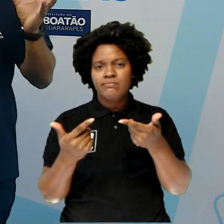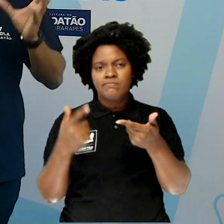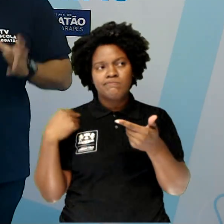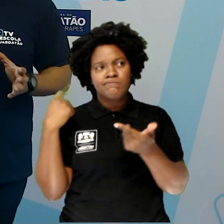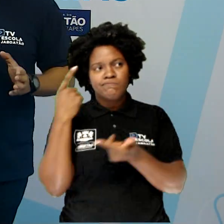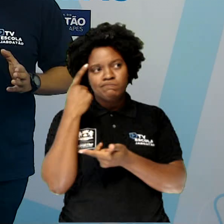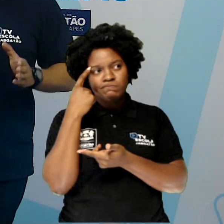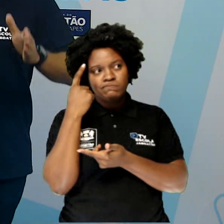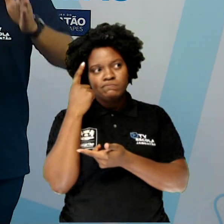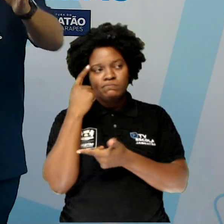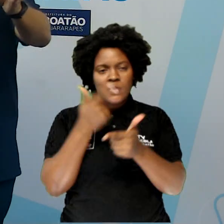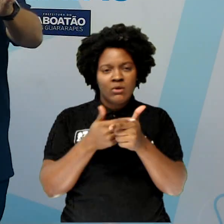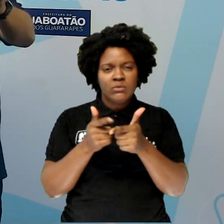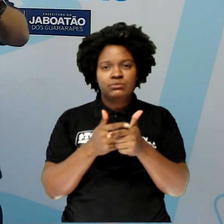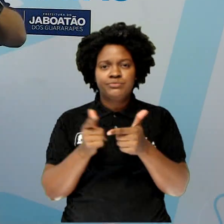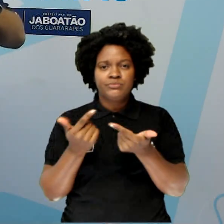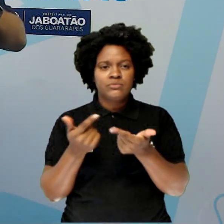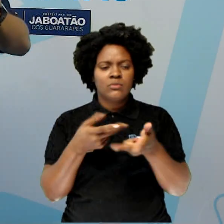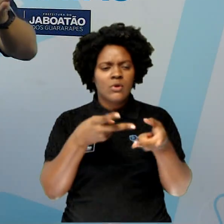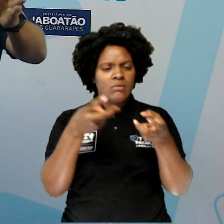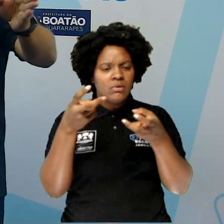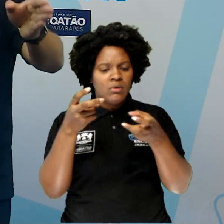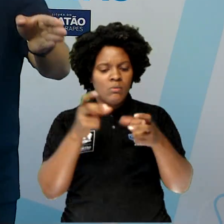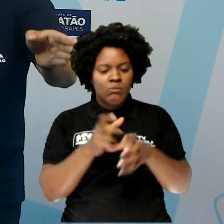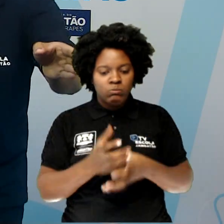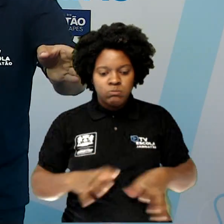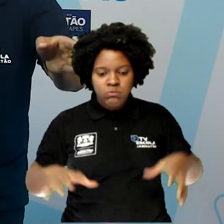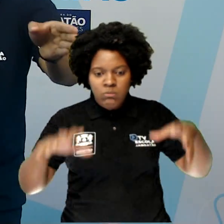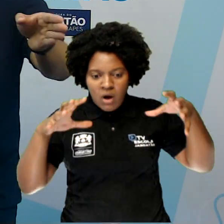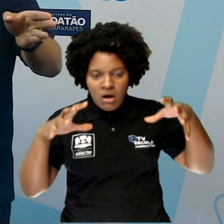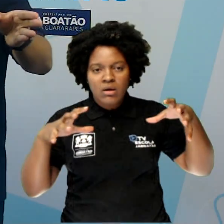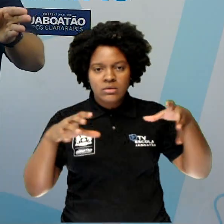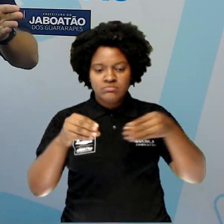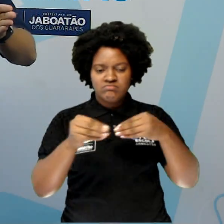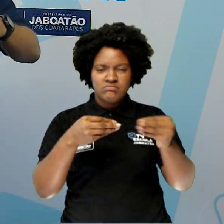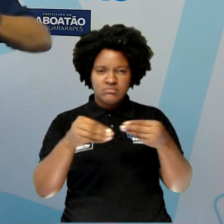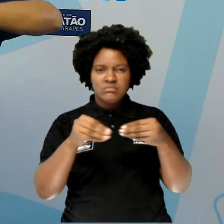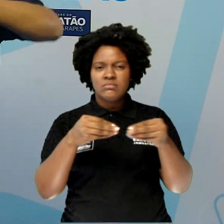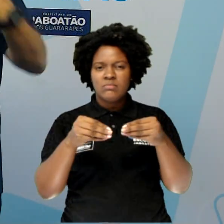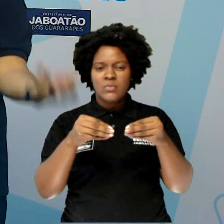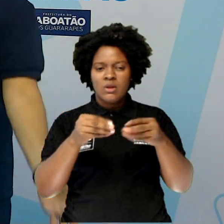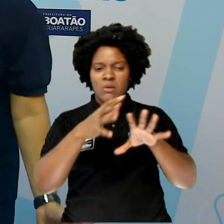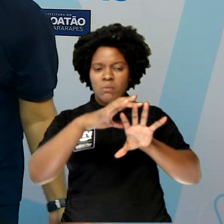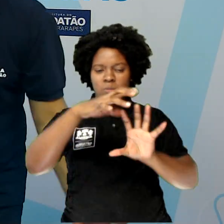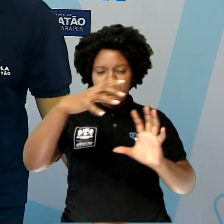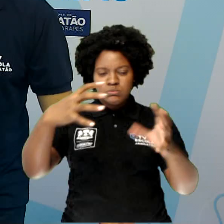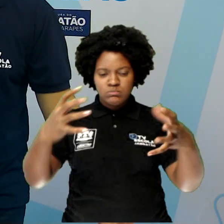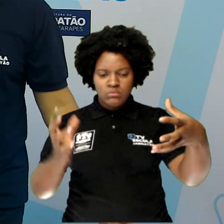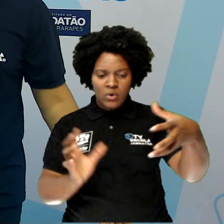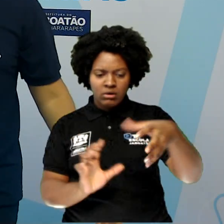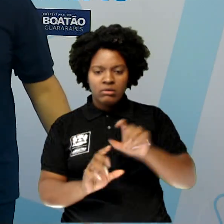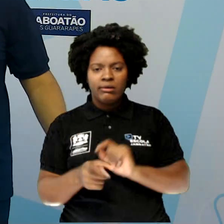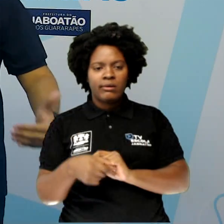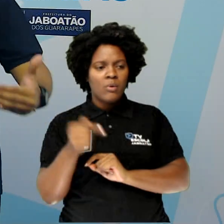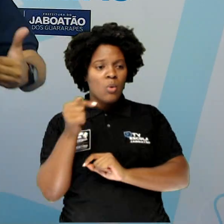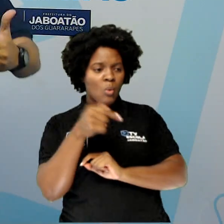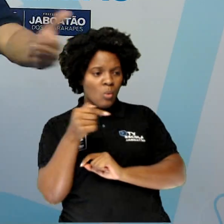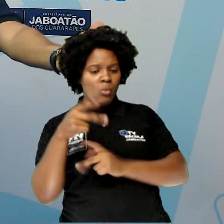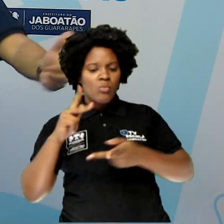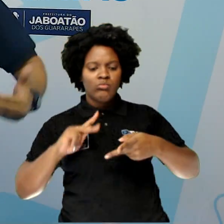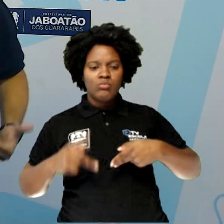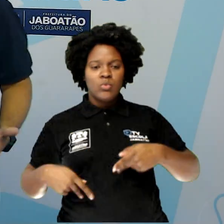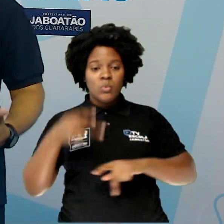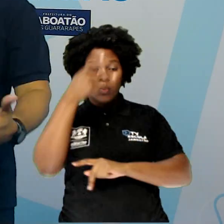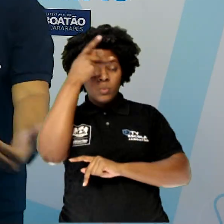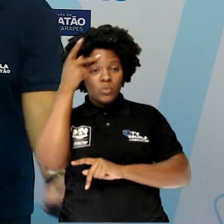gente refletir, né? E quando a gente vê assim, uma montanha de plástico desse jeito aí, plástico que é uma invenção humana, o plástico